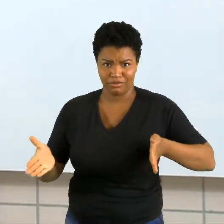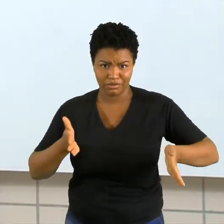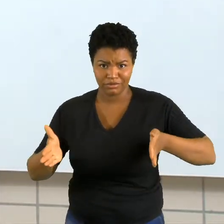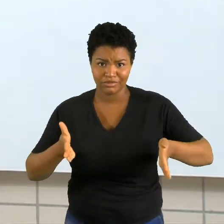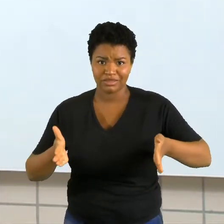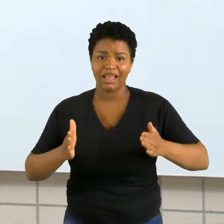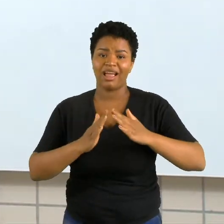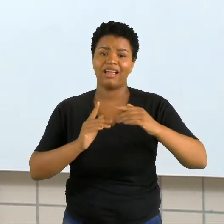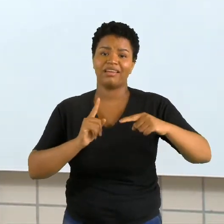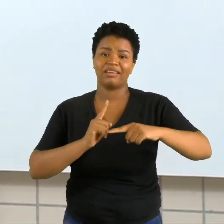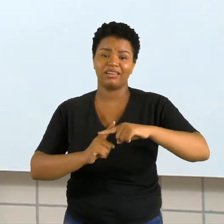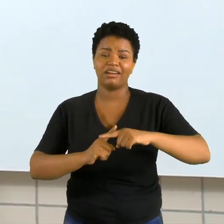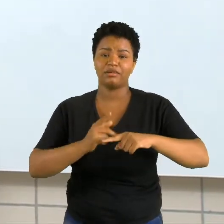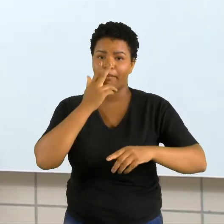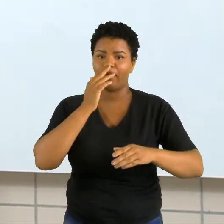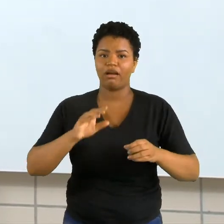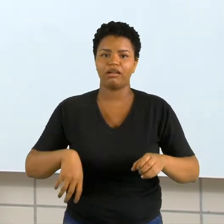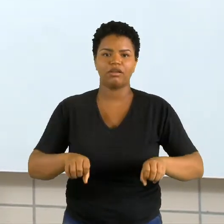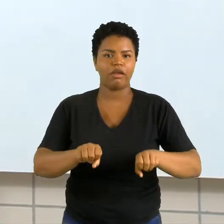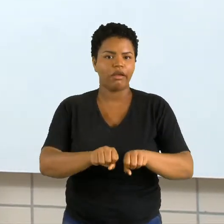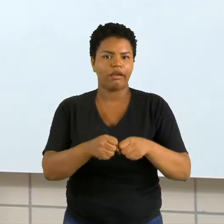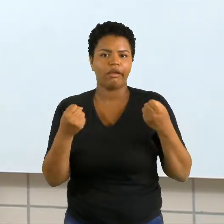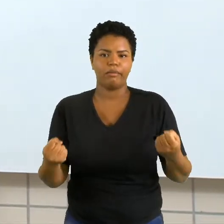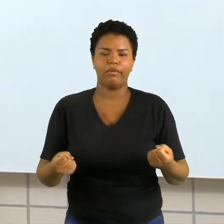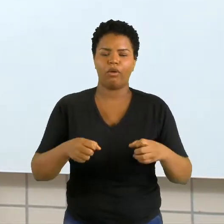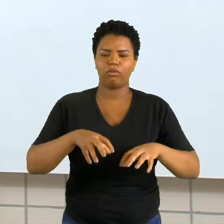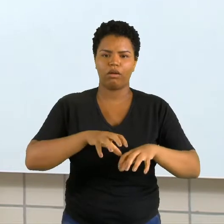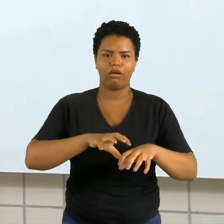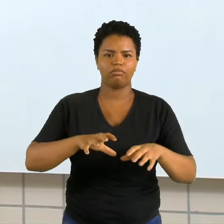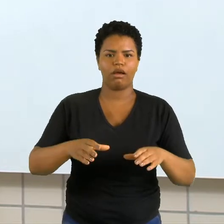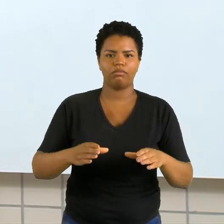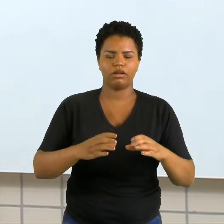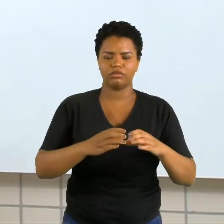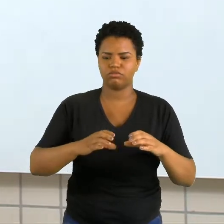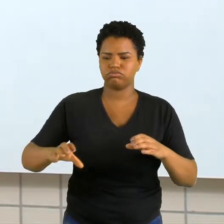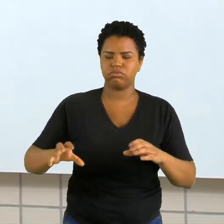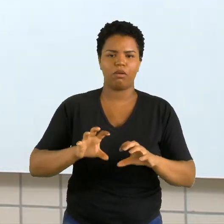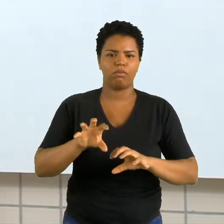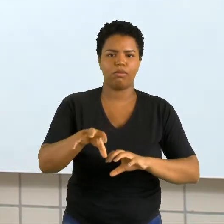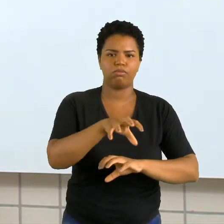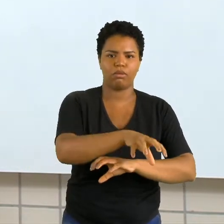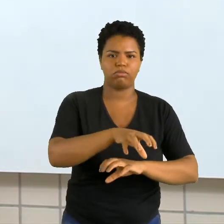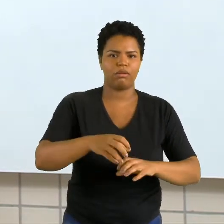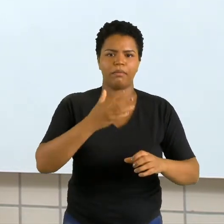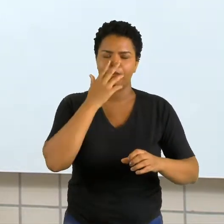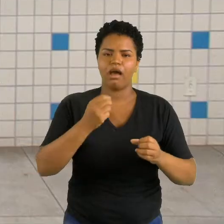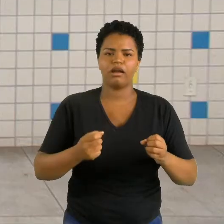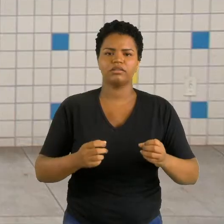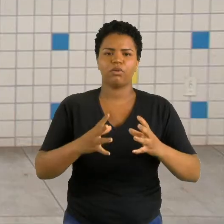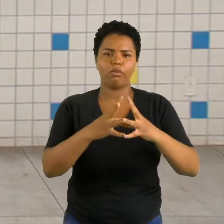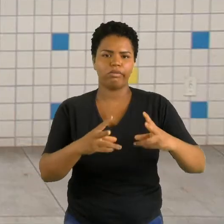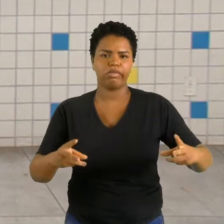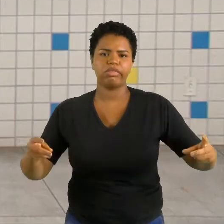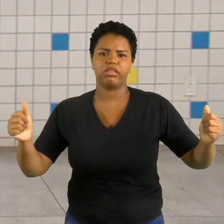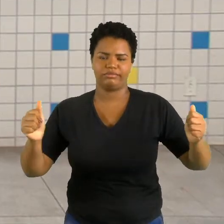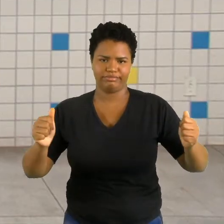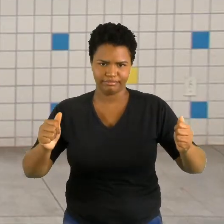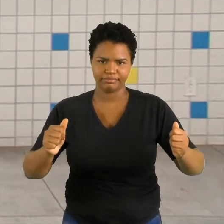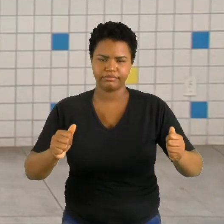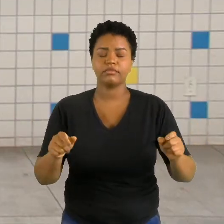seja fragmentada, vai fazer com que pessoas elas não concordem com isso. Outro fator também